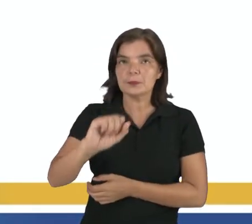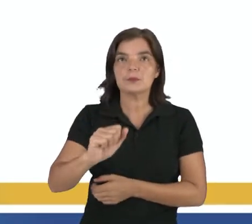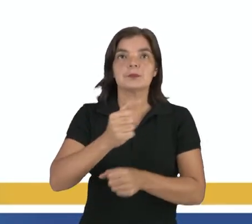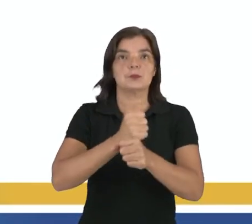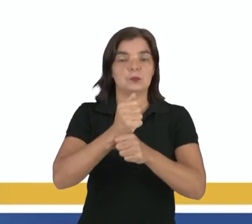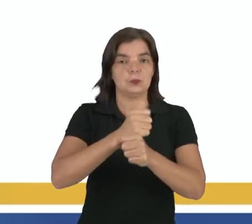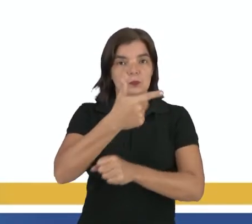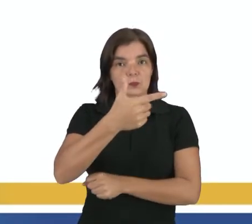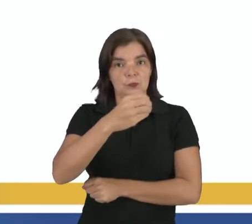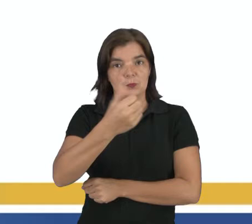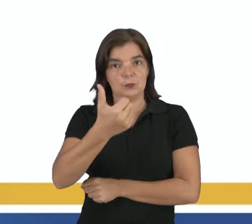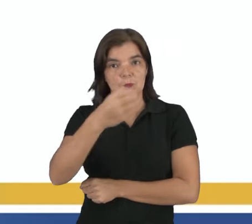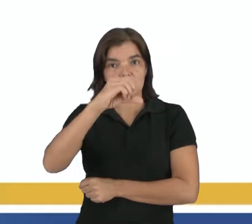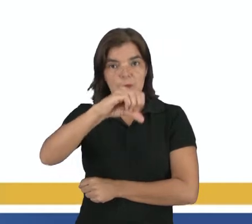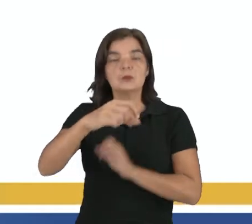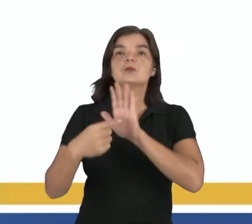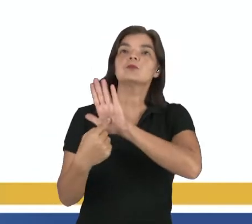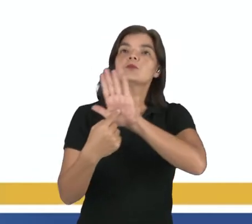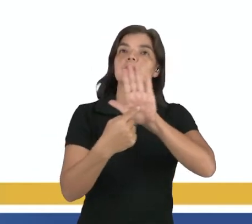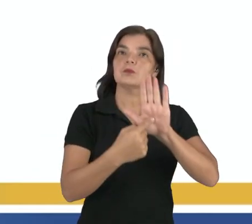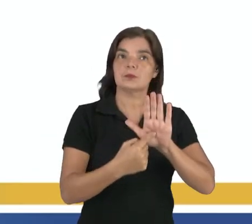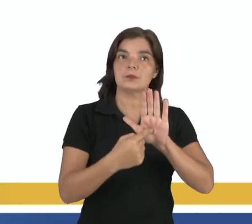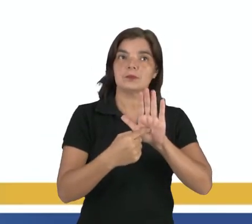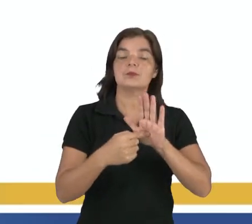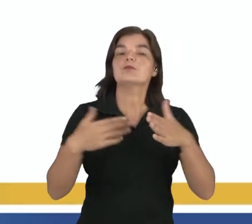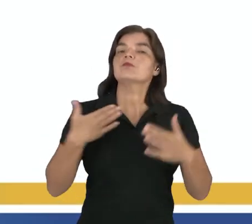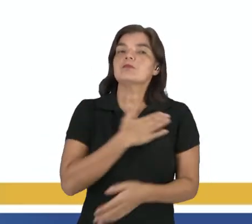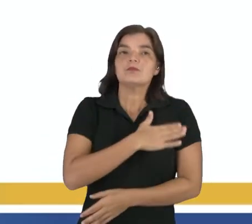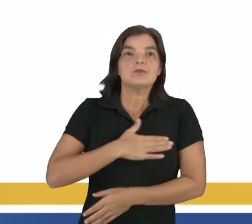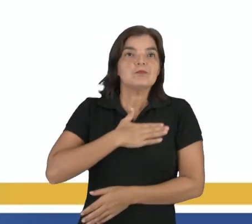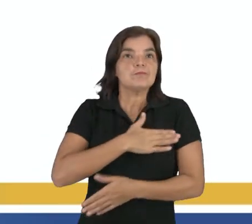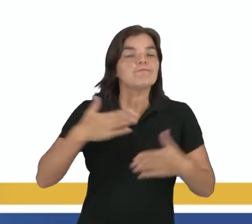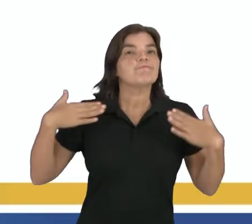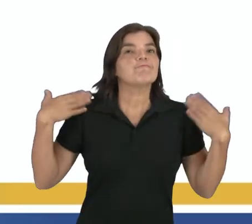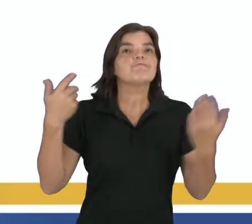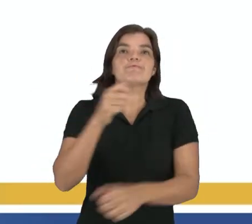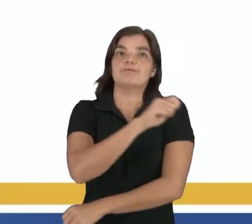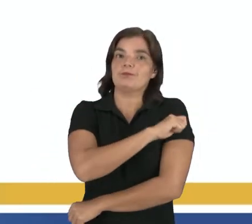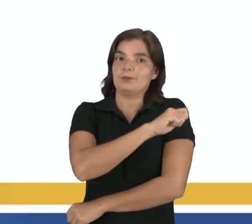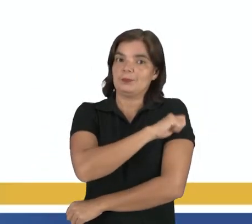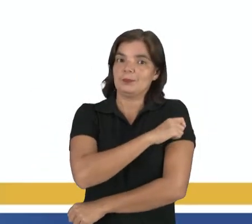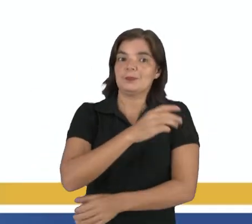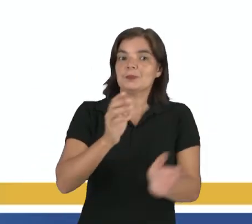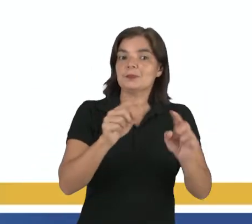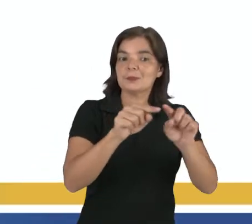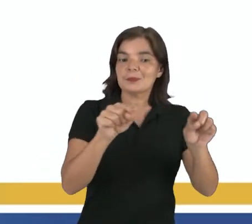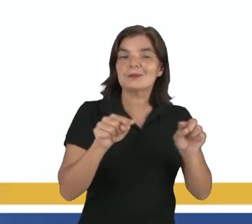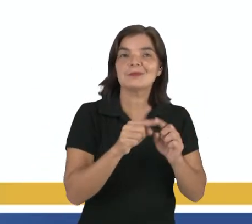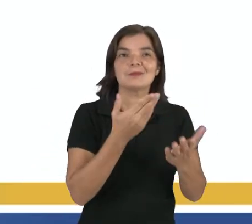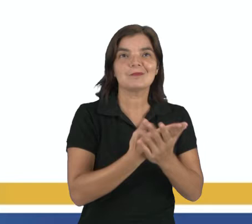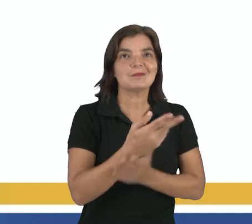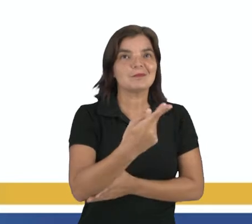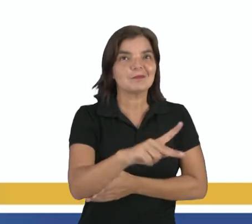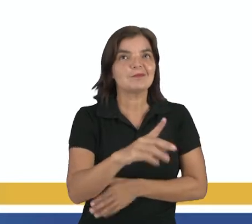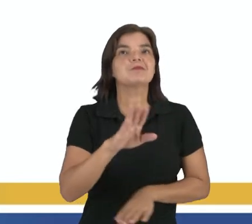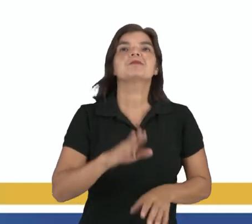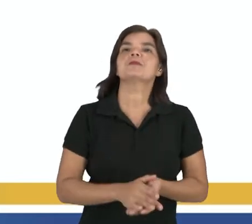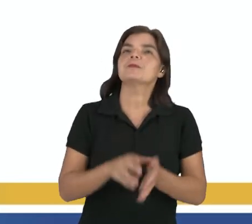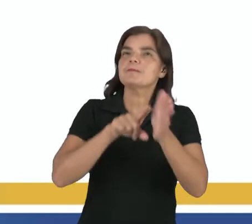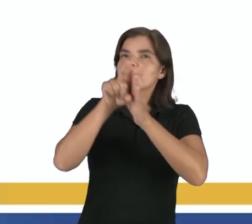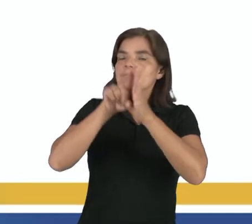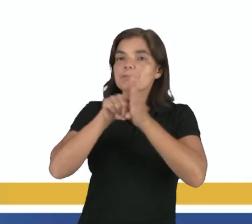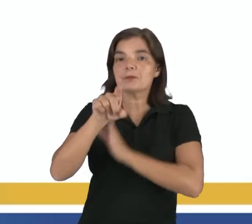de 2019 mostrou a atividade de lazer preferida pelos alunos da classe dela. De acordo com